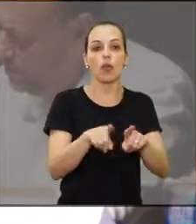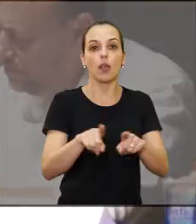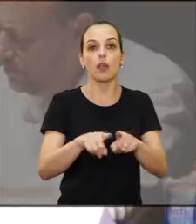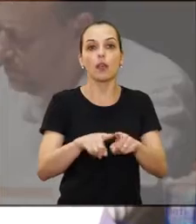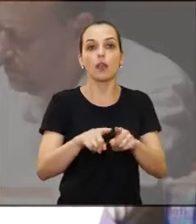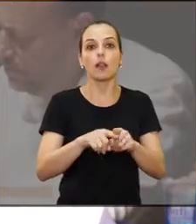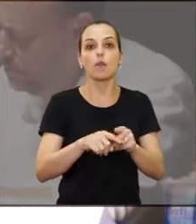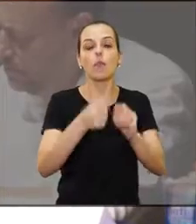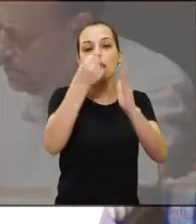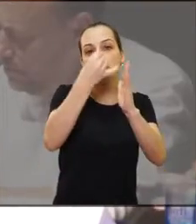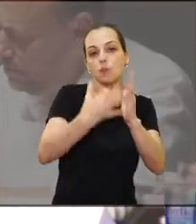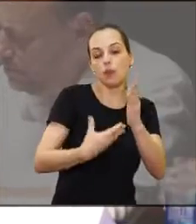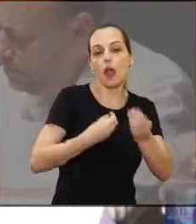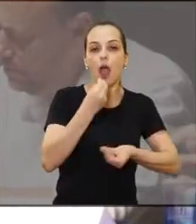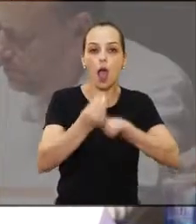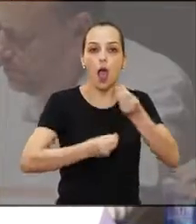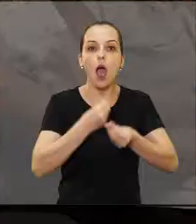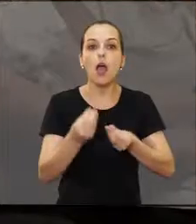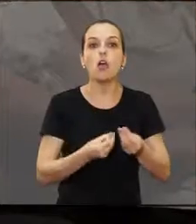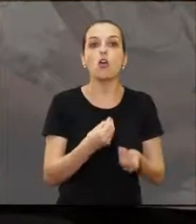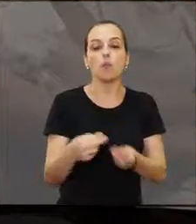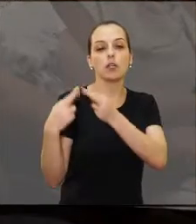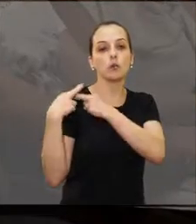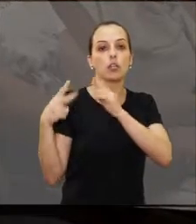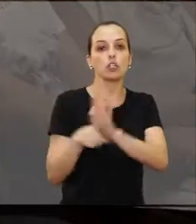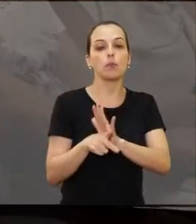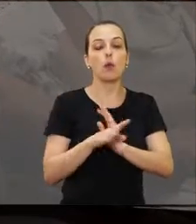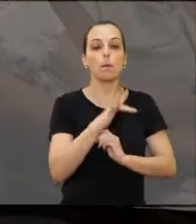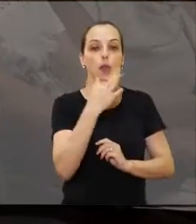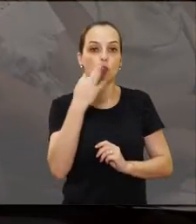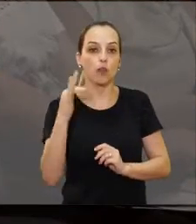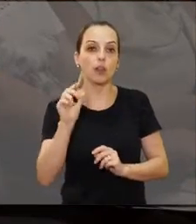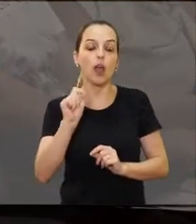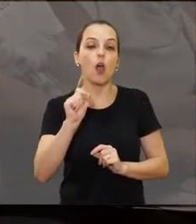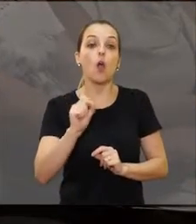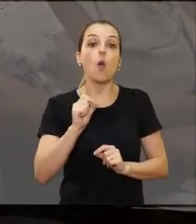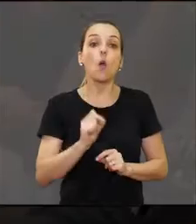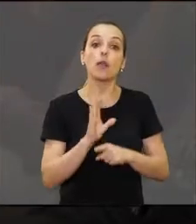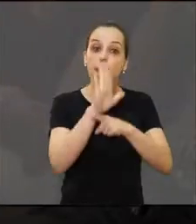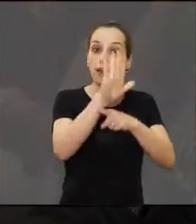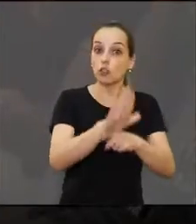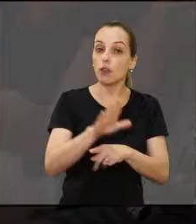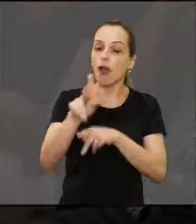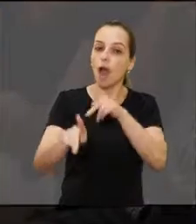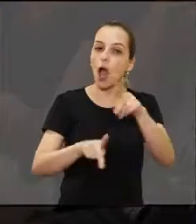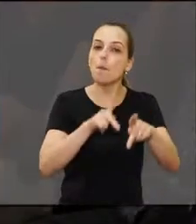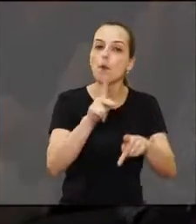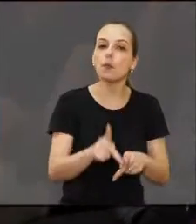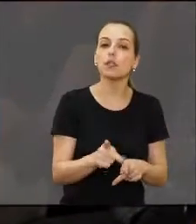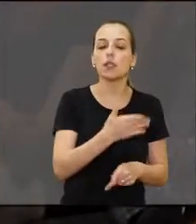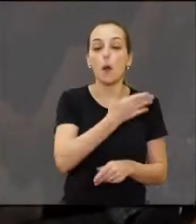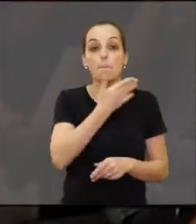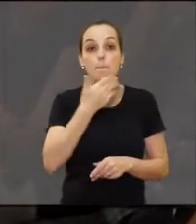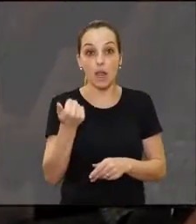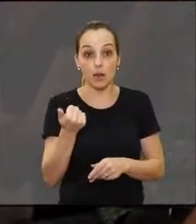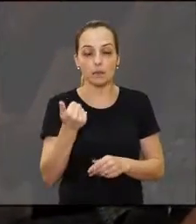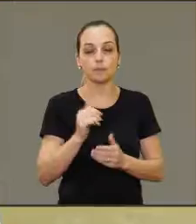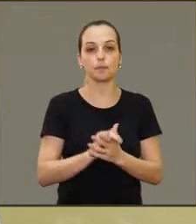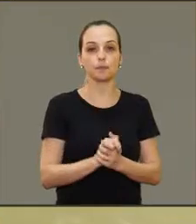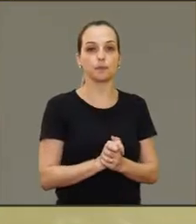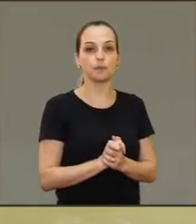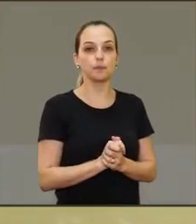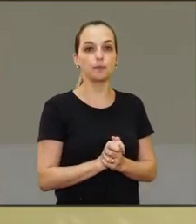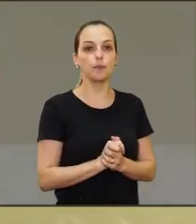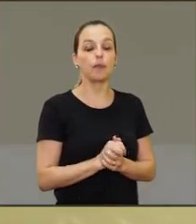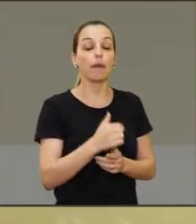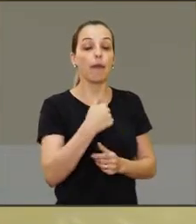das competências das unidades federadas, para que elas possam prestar com mais eficiência os serviços públicos essenciais à população.